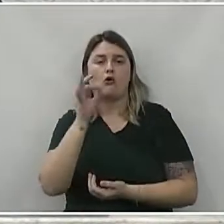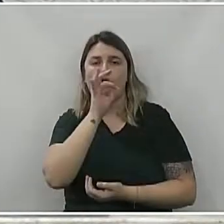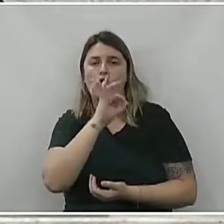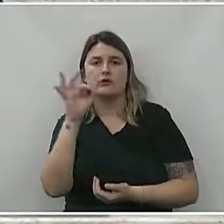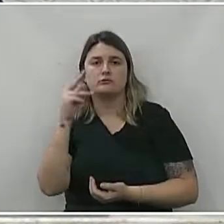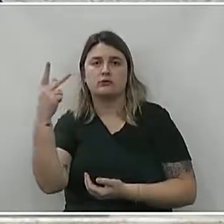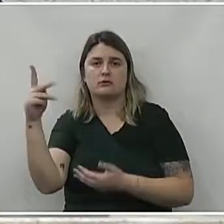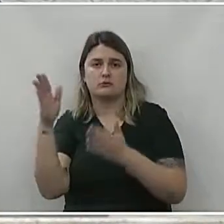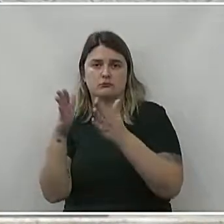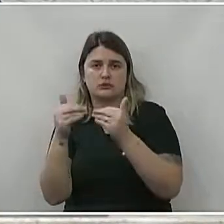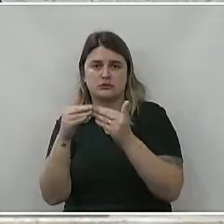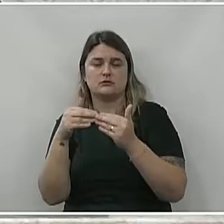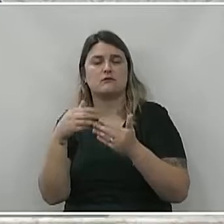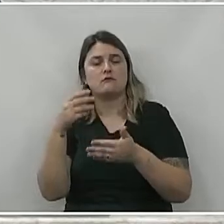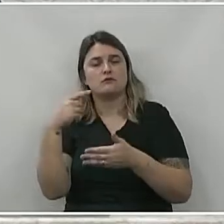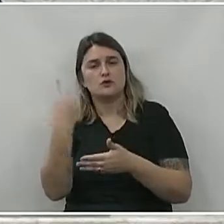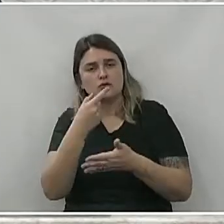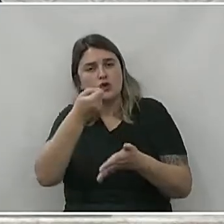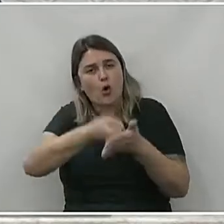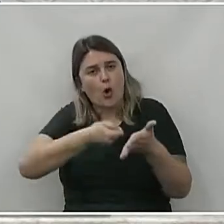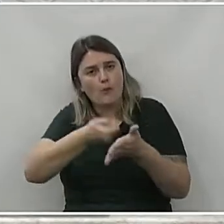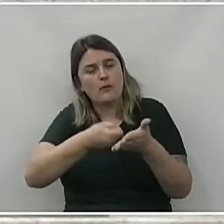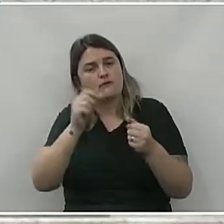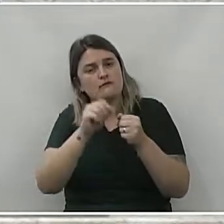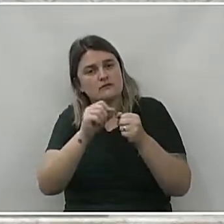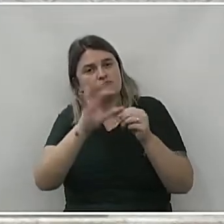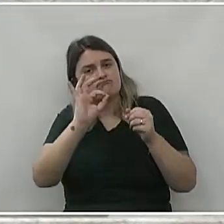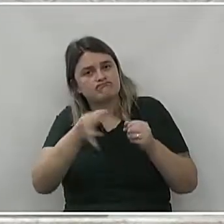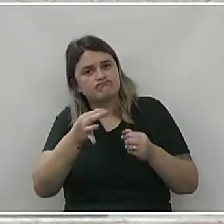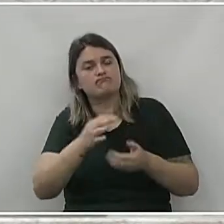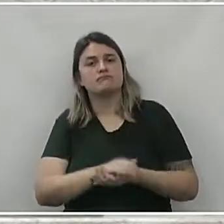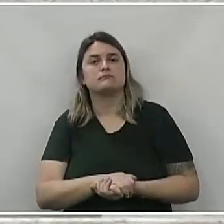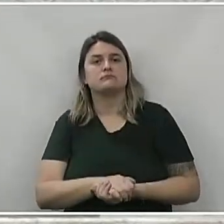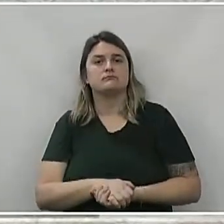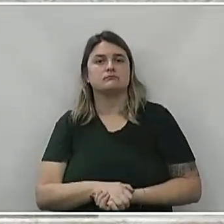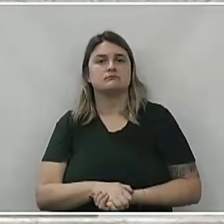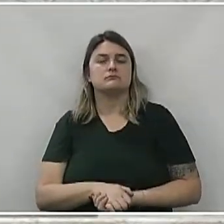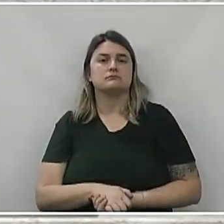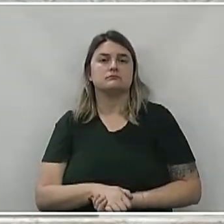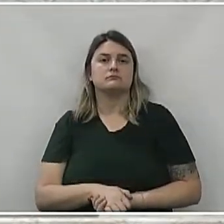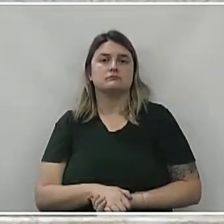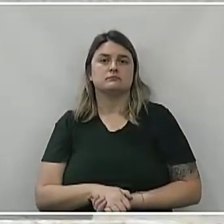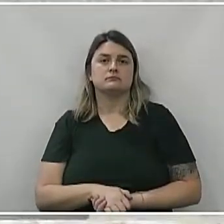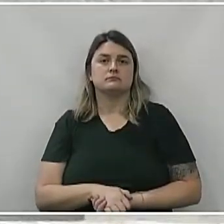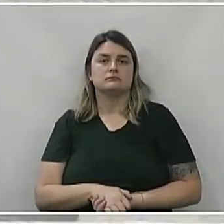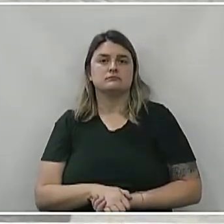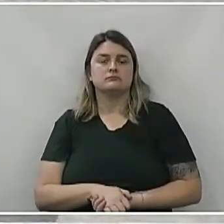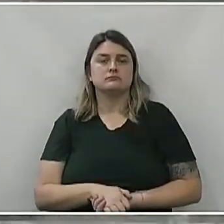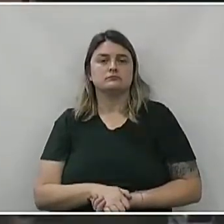esse requerimento e vamos cobrar a execução disso aí para que disponibilize mesmo a população.